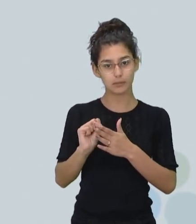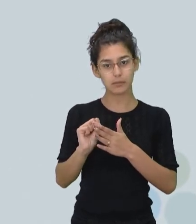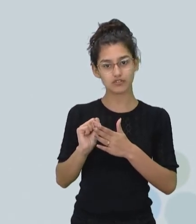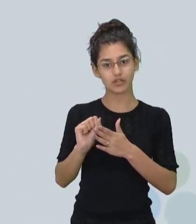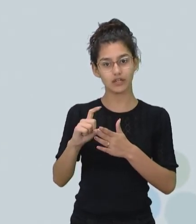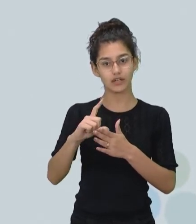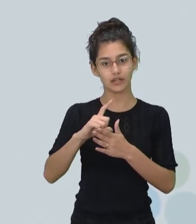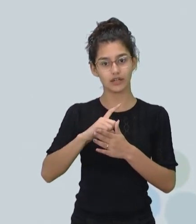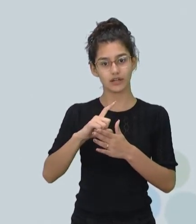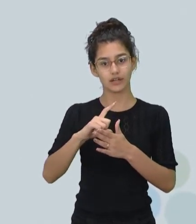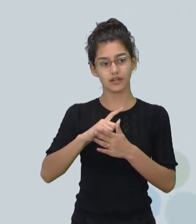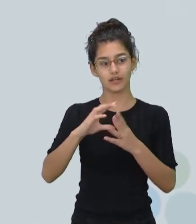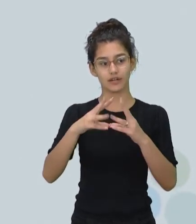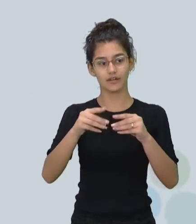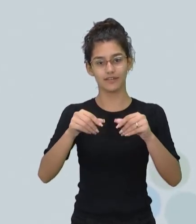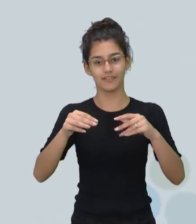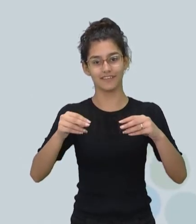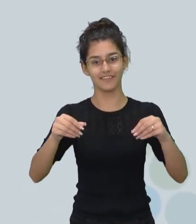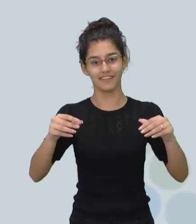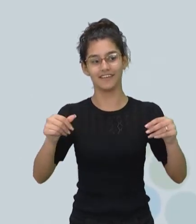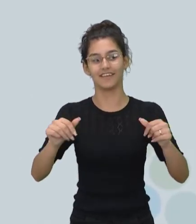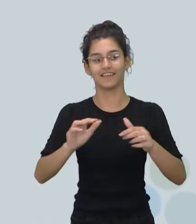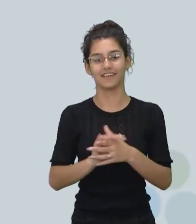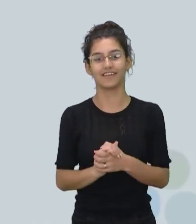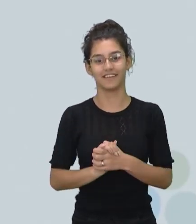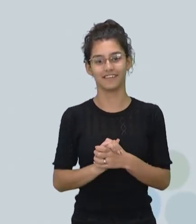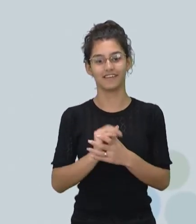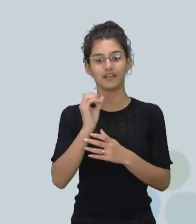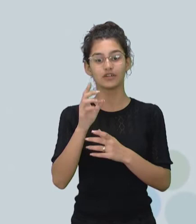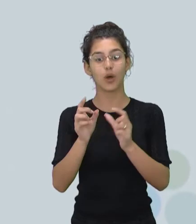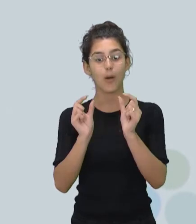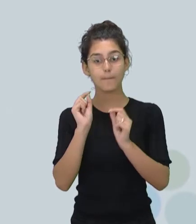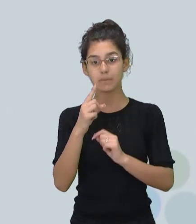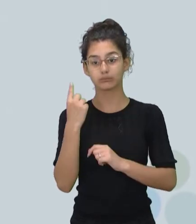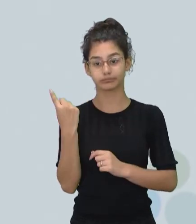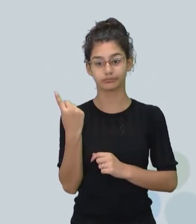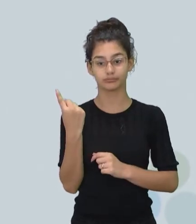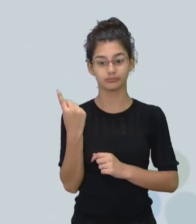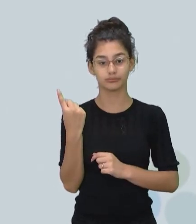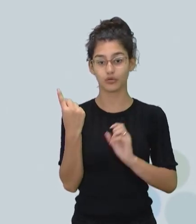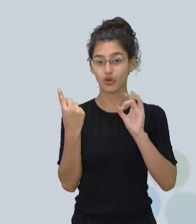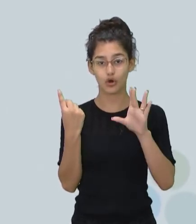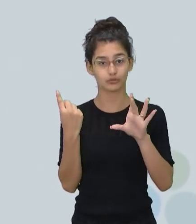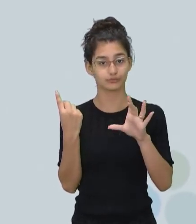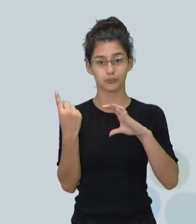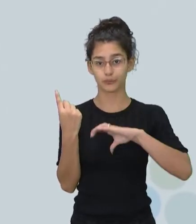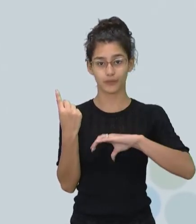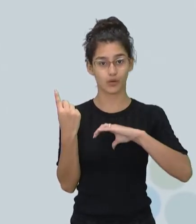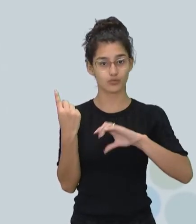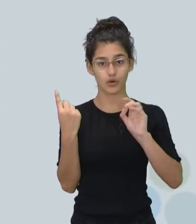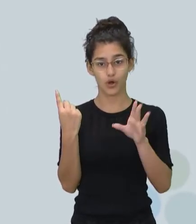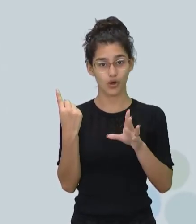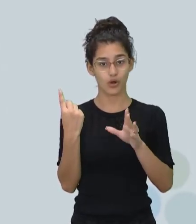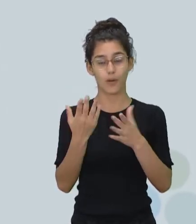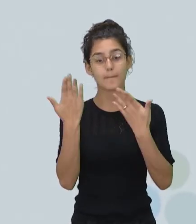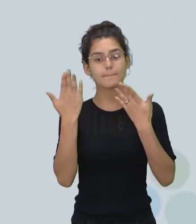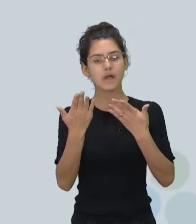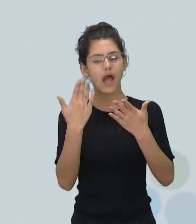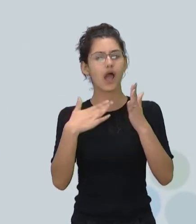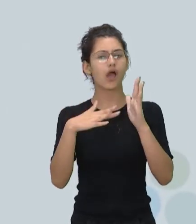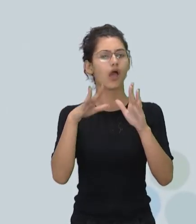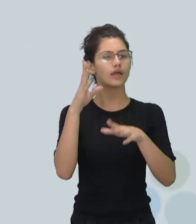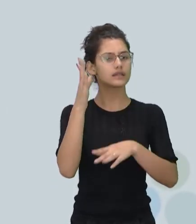sul teria terras. Porque até então, olha só, era só esse pedacinho aqui de Portugal. Mas eles descobrem que mais ao